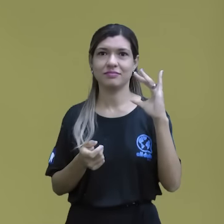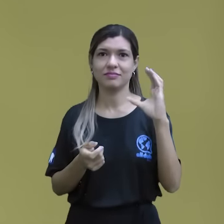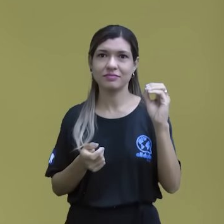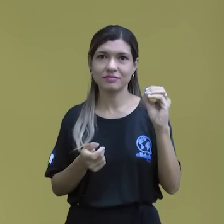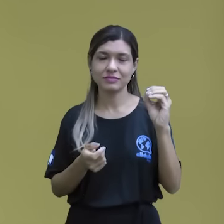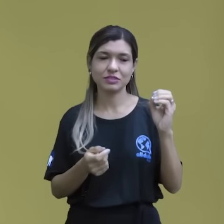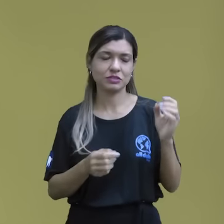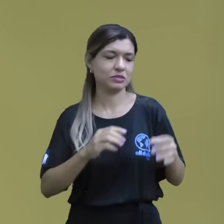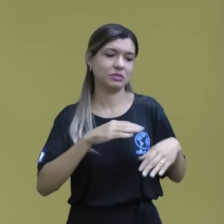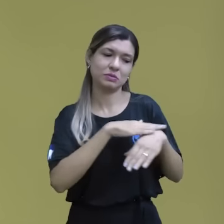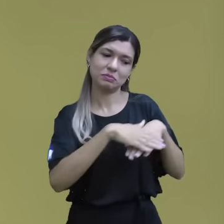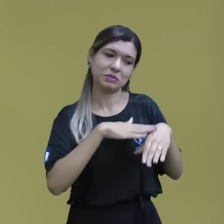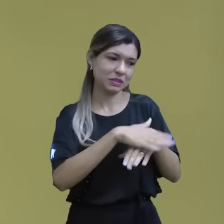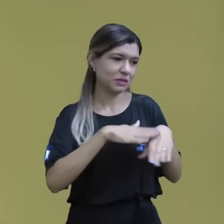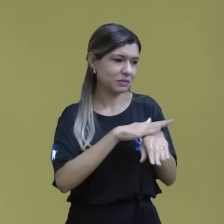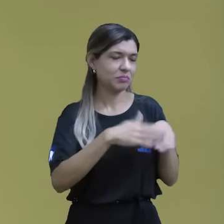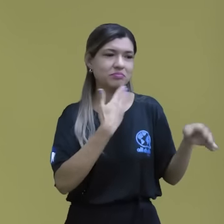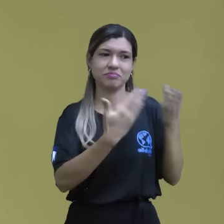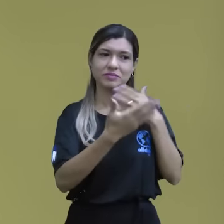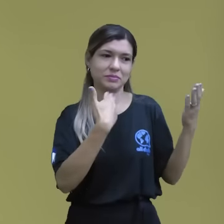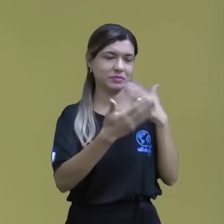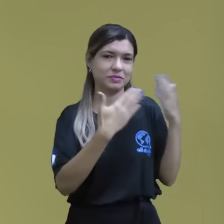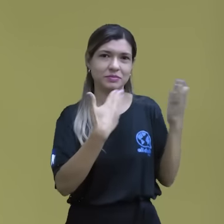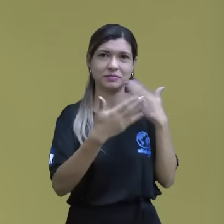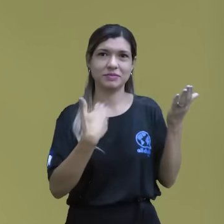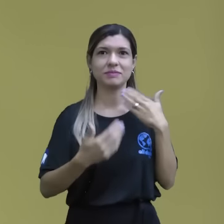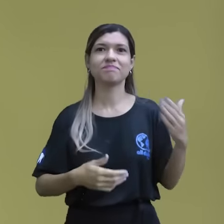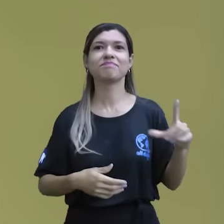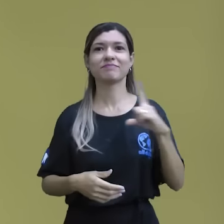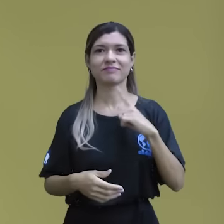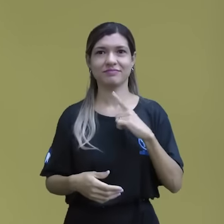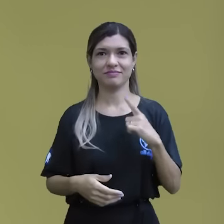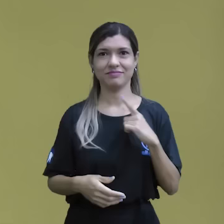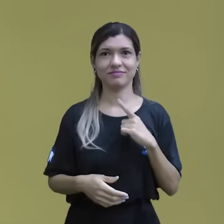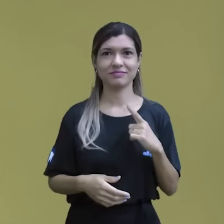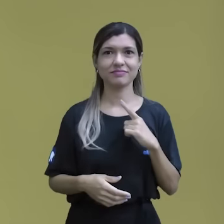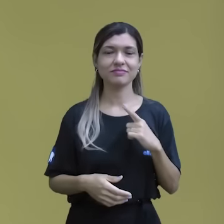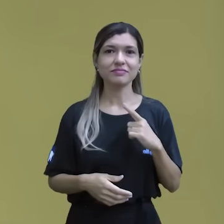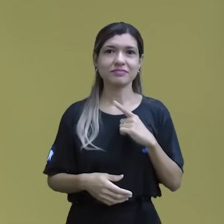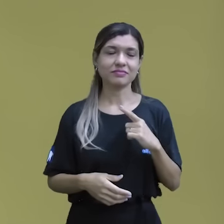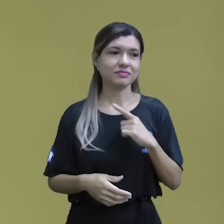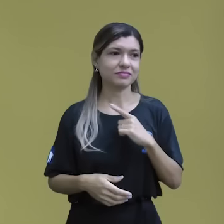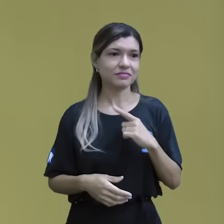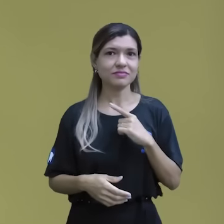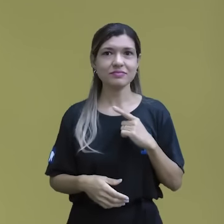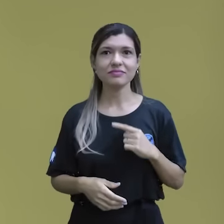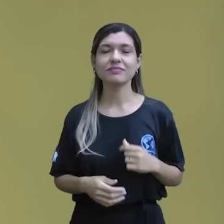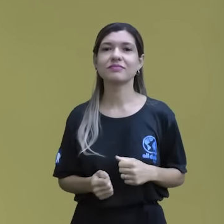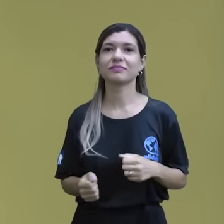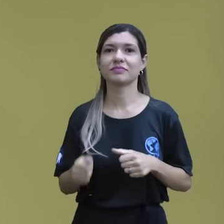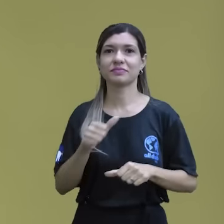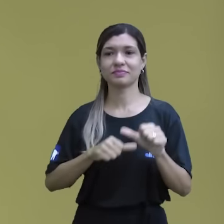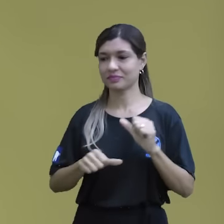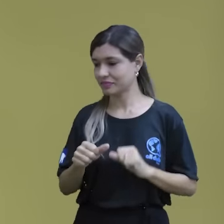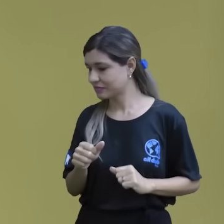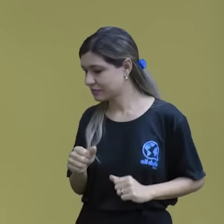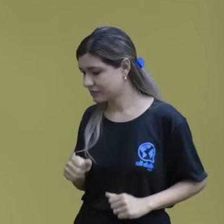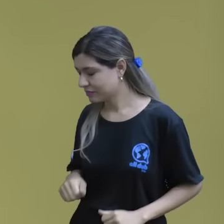da Bambina, fiquei muito triste. Mas aí a gente ficou, eu e Raquel, fomos passar o copo para saber